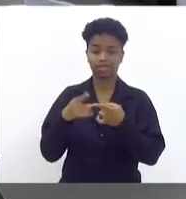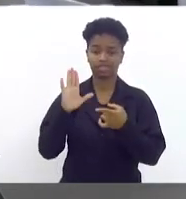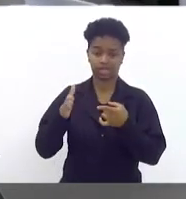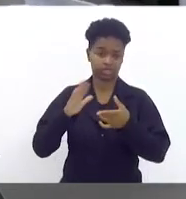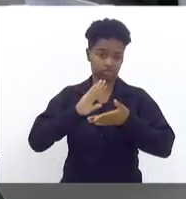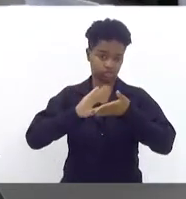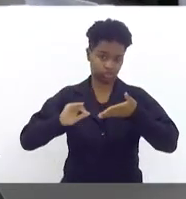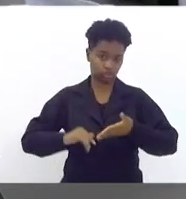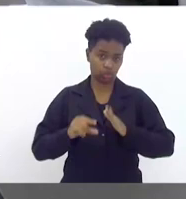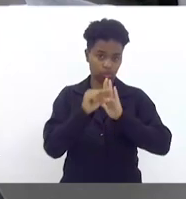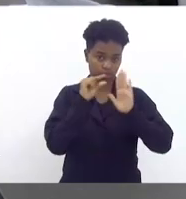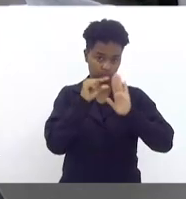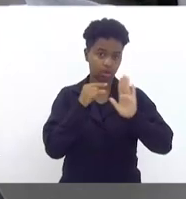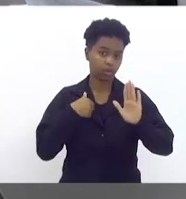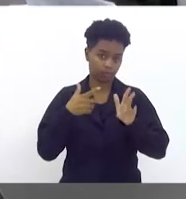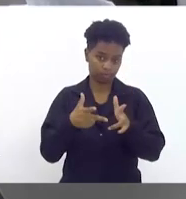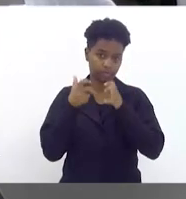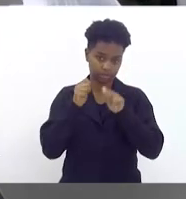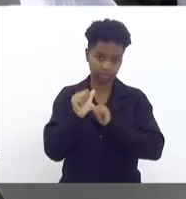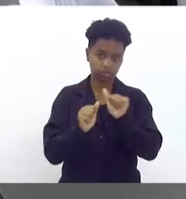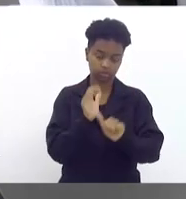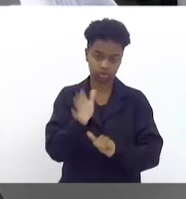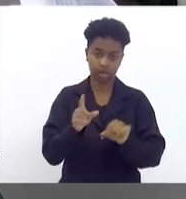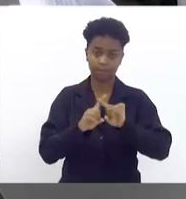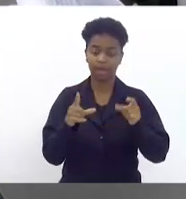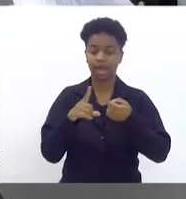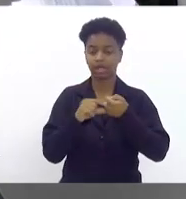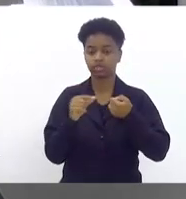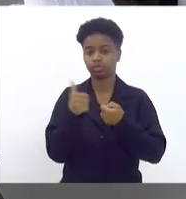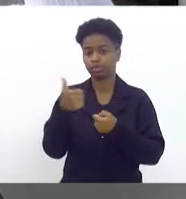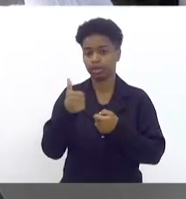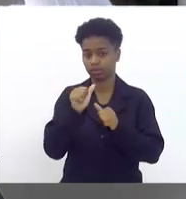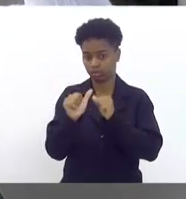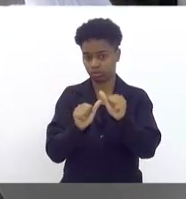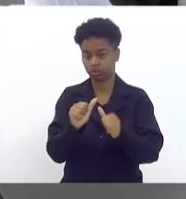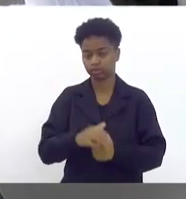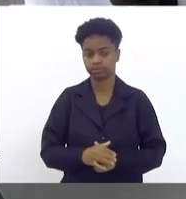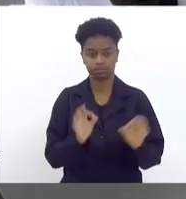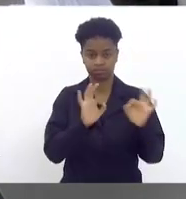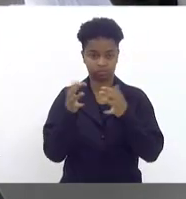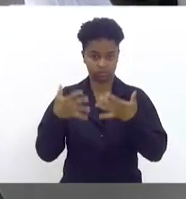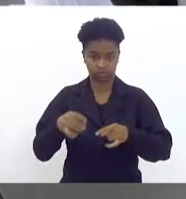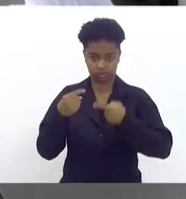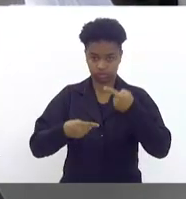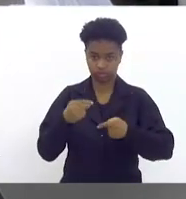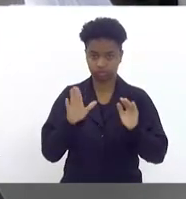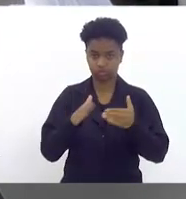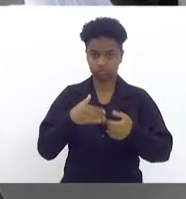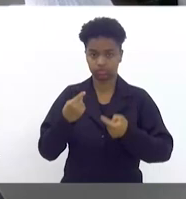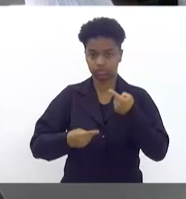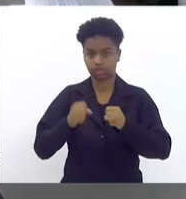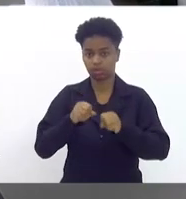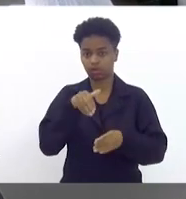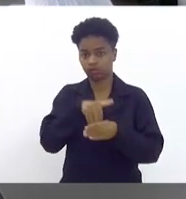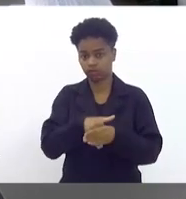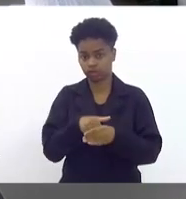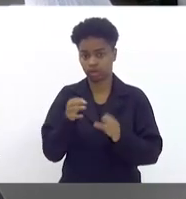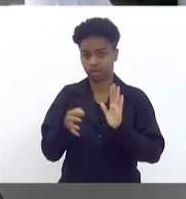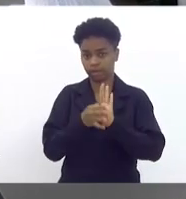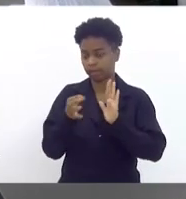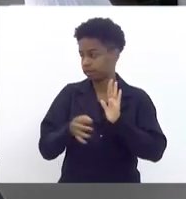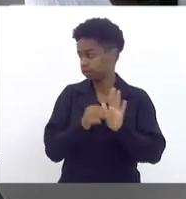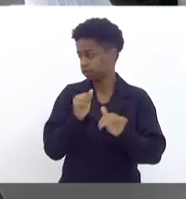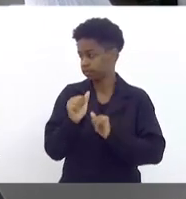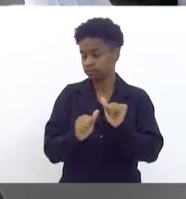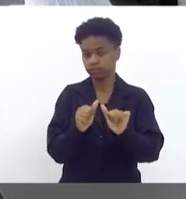Já vi que fez a alteração, mas aí só no artigo 1º. Não havendo quem queira discutir, encerrada a discussão. Em votação, o parecer